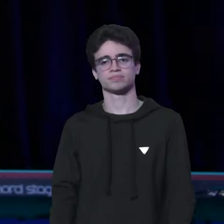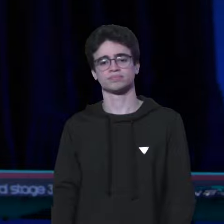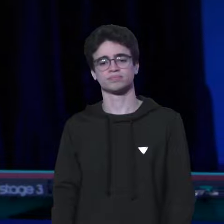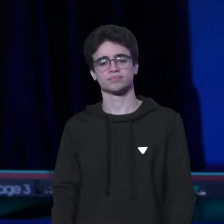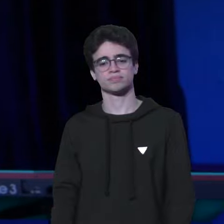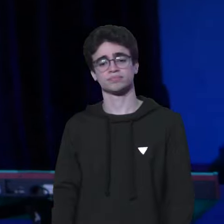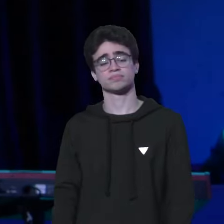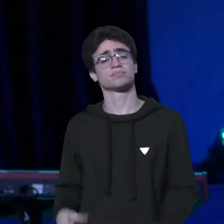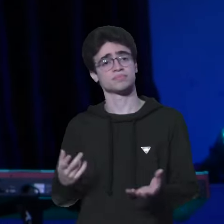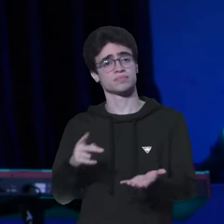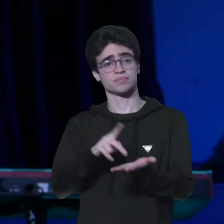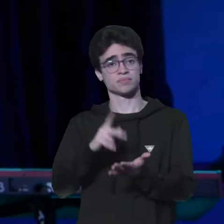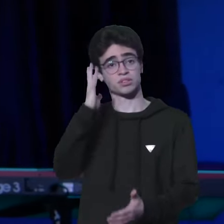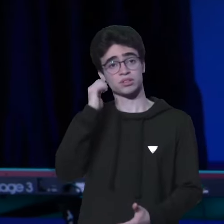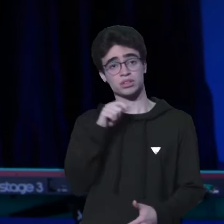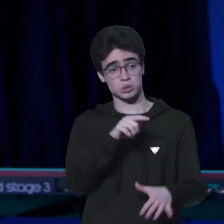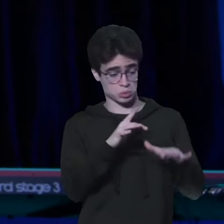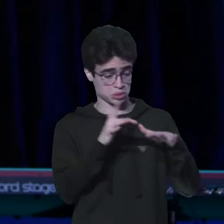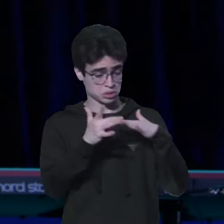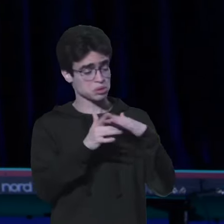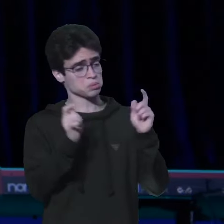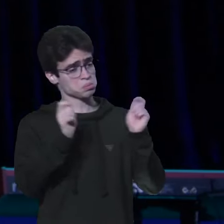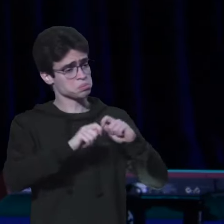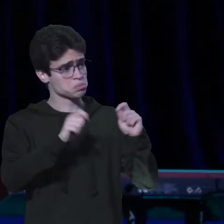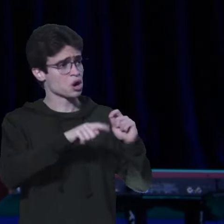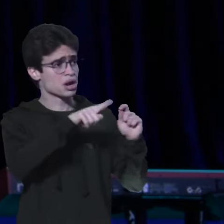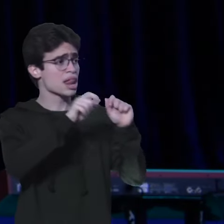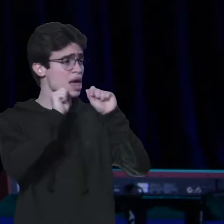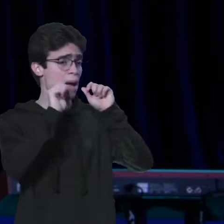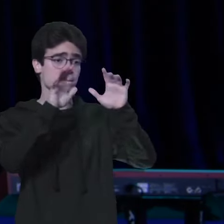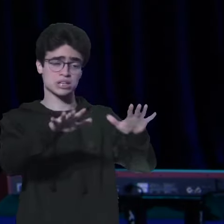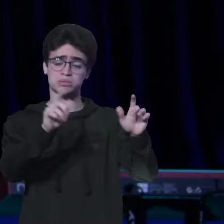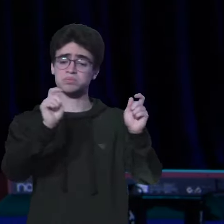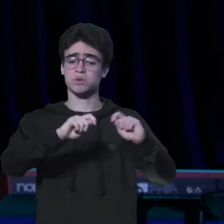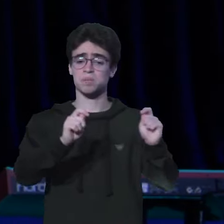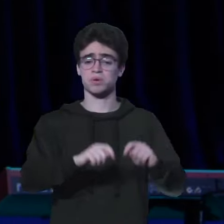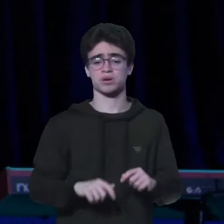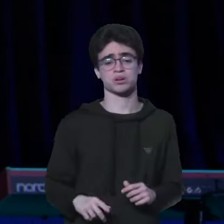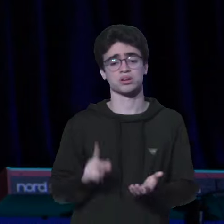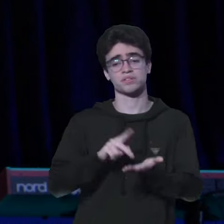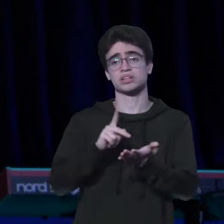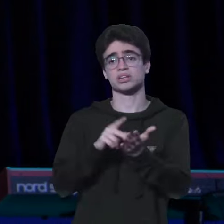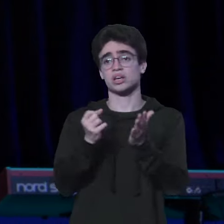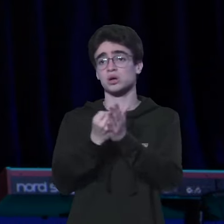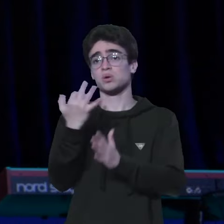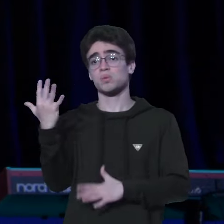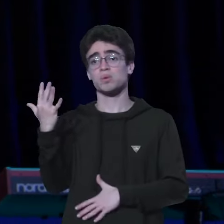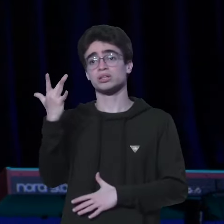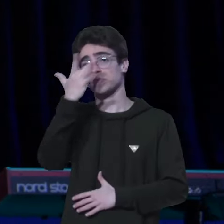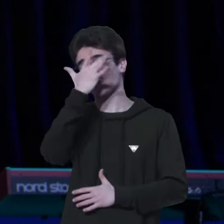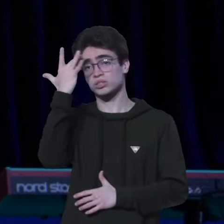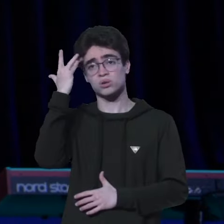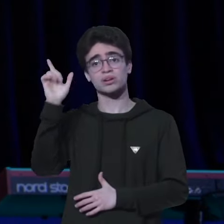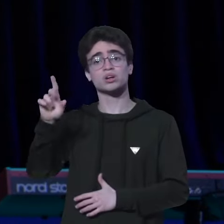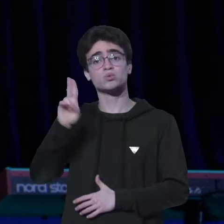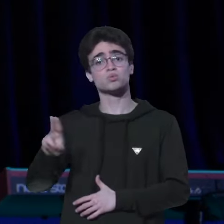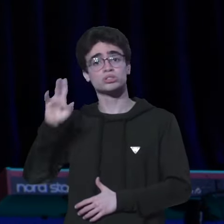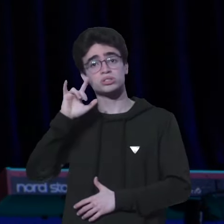Eu sei que rede social pode ser uma benção, e pode mesmo. Já ajudei muita gente via Instagram.